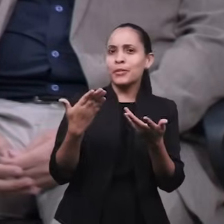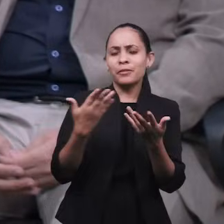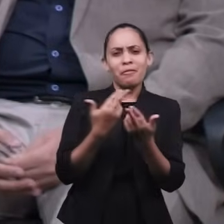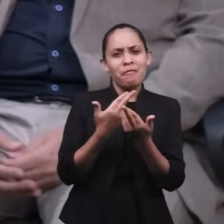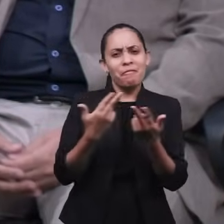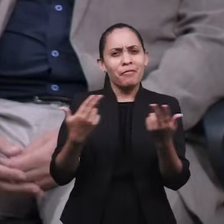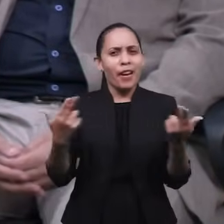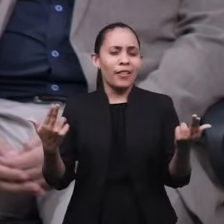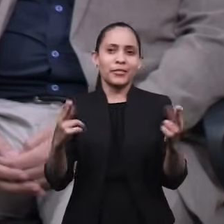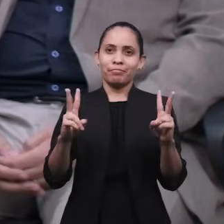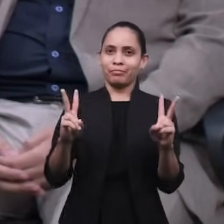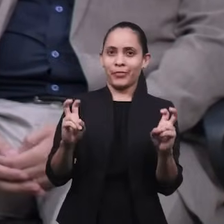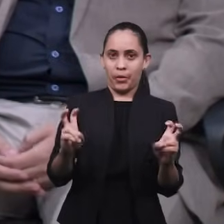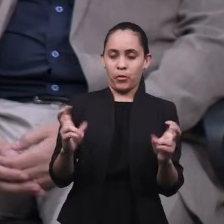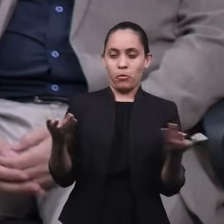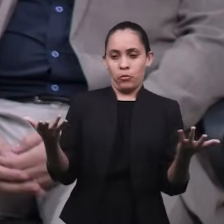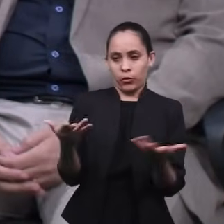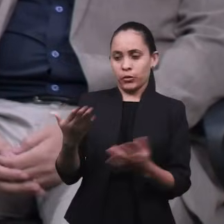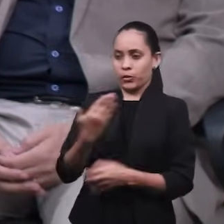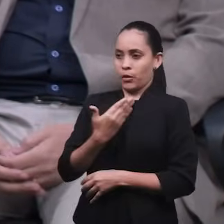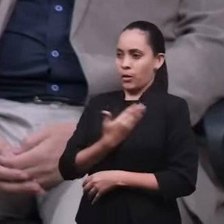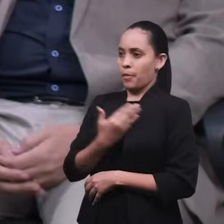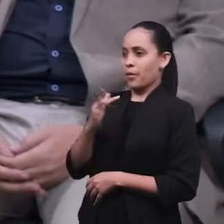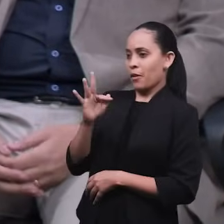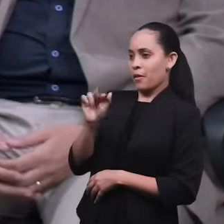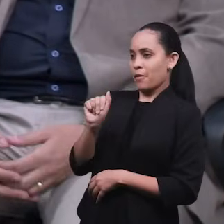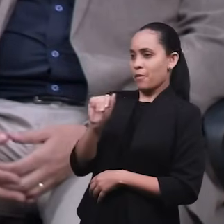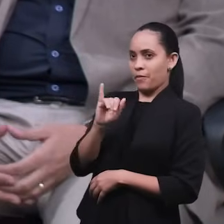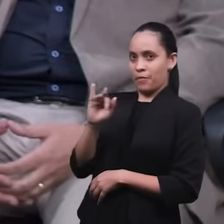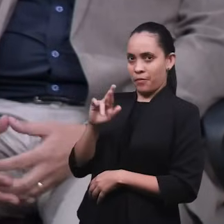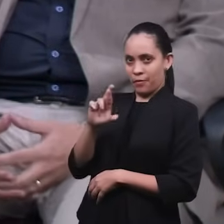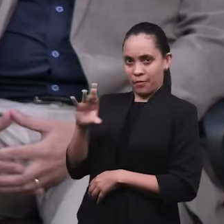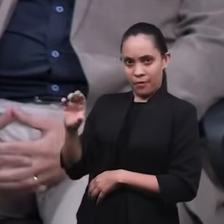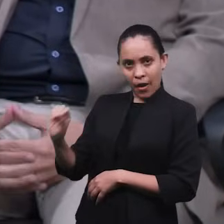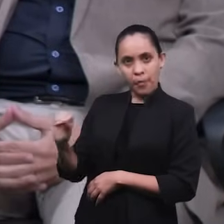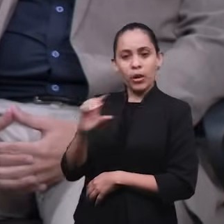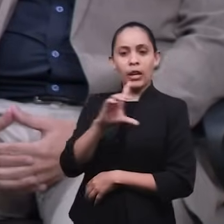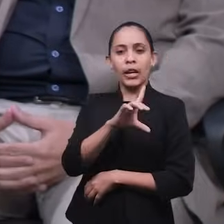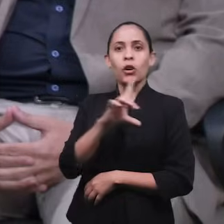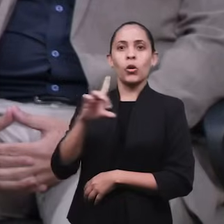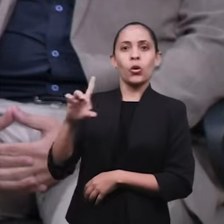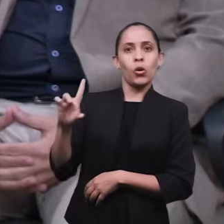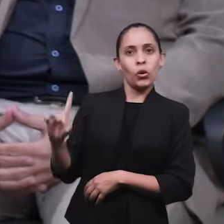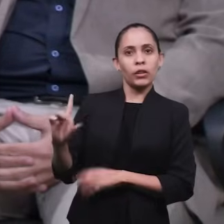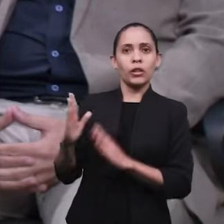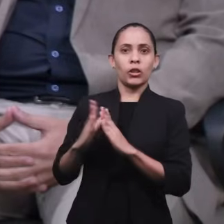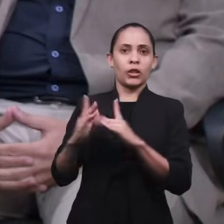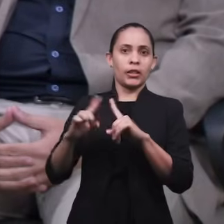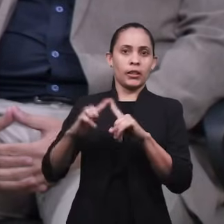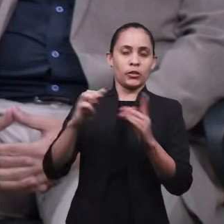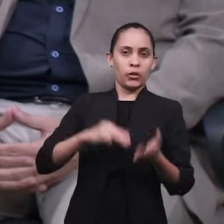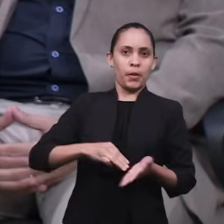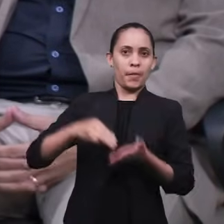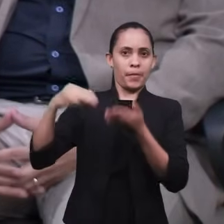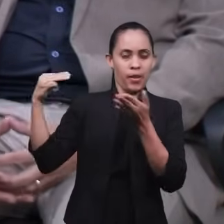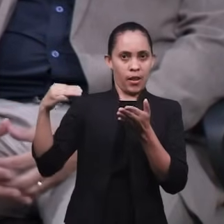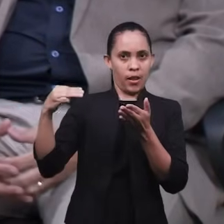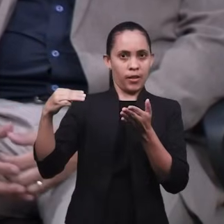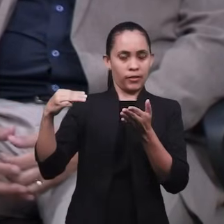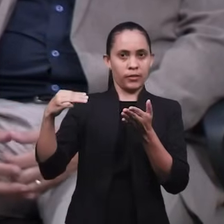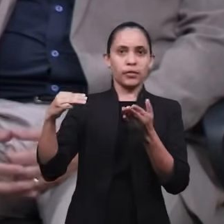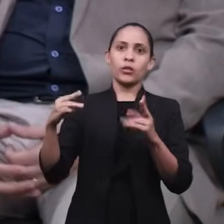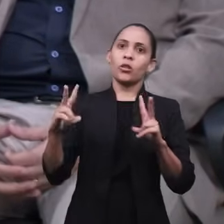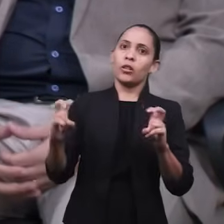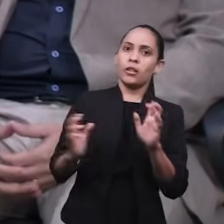lado com o nosso querido Fábio Salazar, que é coordenador do Departamento de Louvor da Igreja Cristã Maranata. Nós temos aqui do